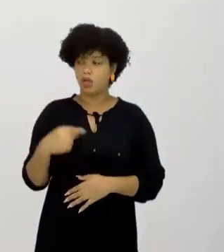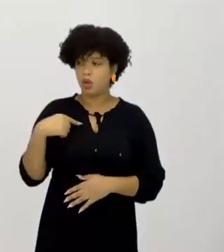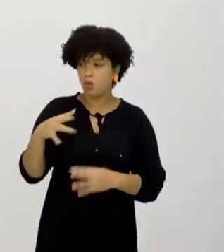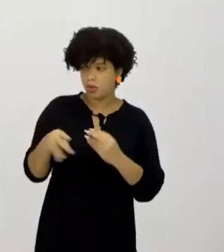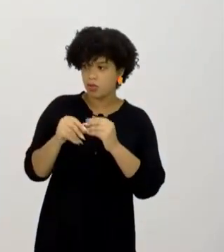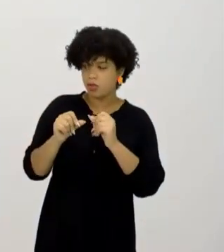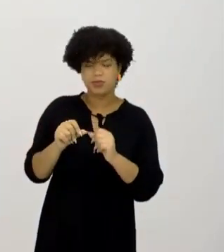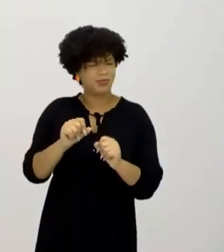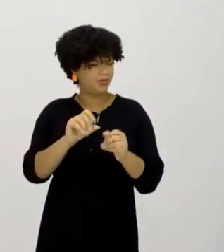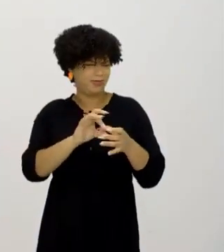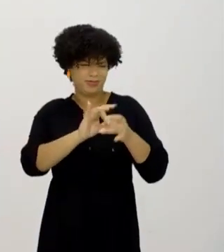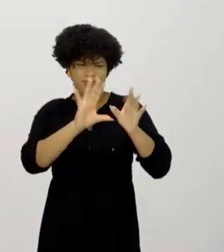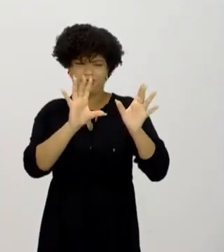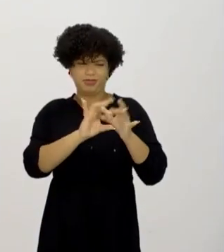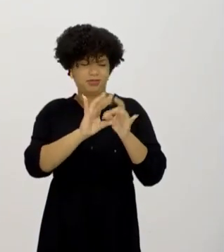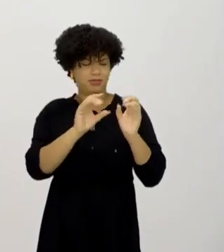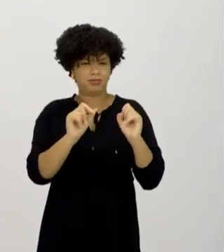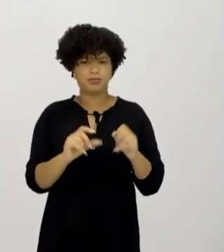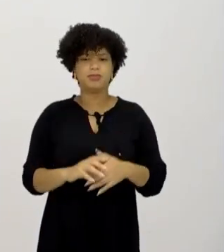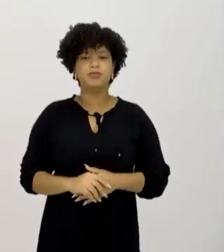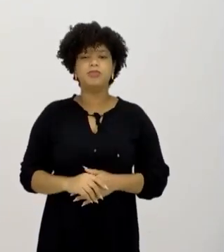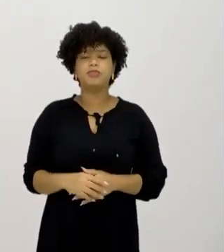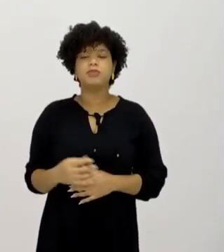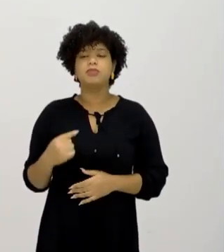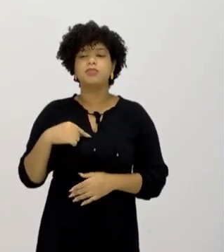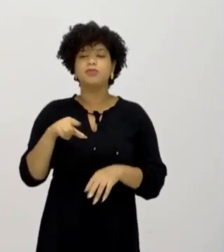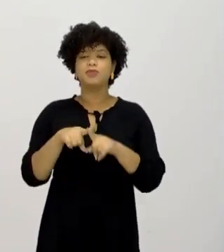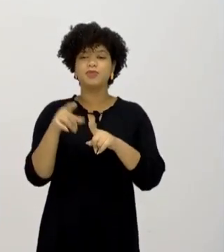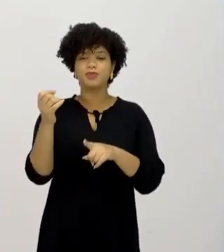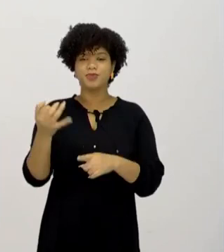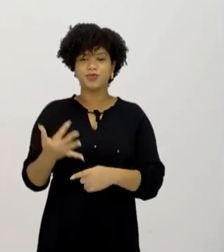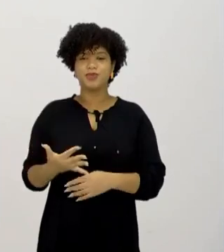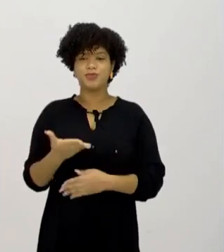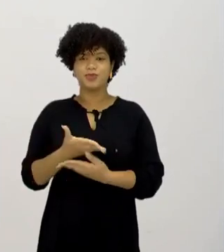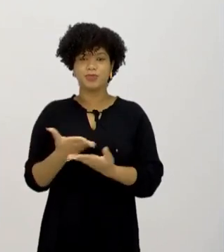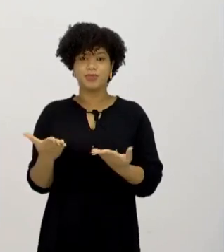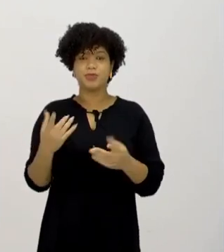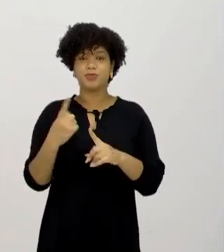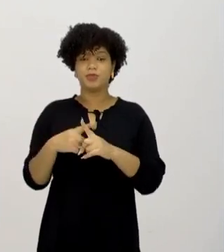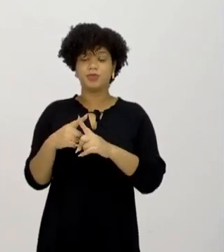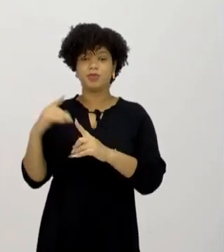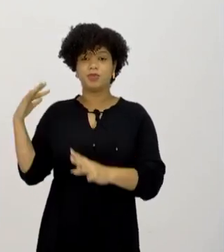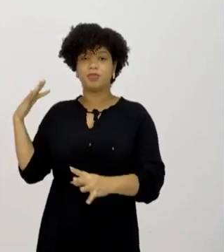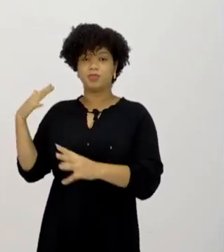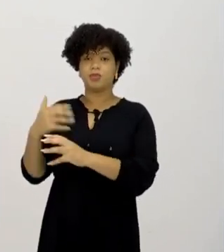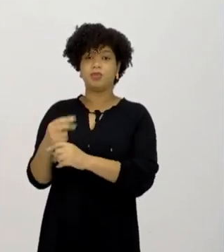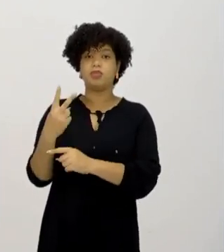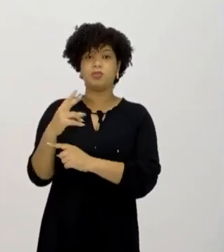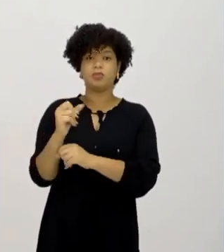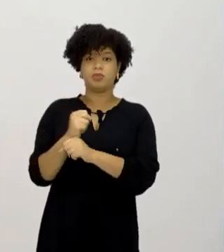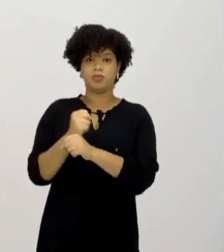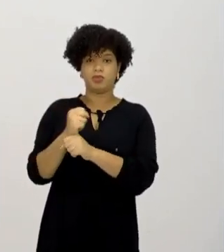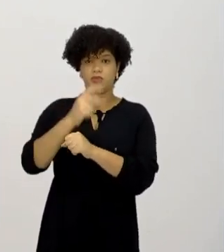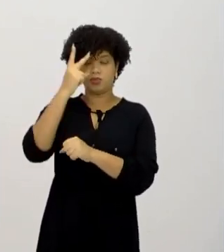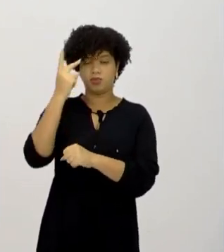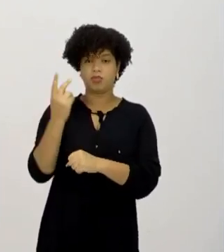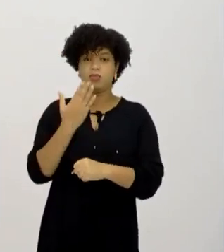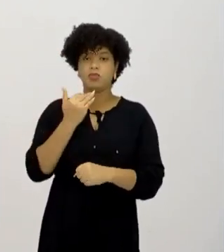aí à vontade. Não, a primeira coisa que eu gostaria de chamar a atenção, que eu tenho lido bastante, que nos últimos 20 anos os hábitos alimentares chineses